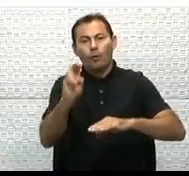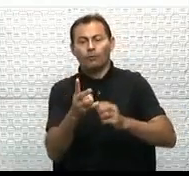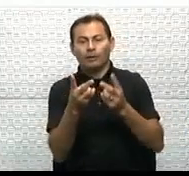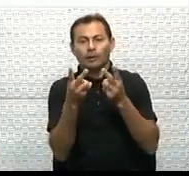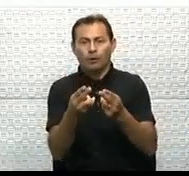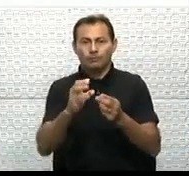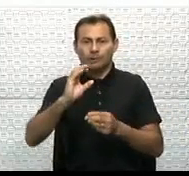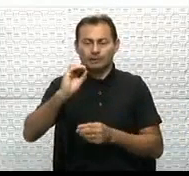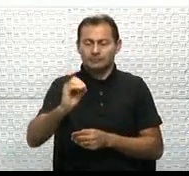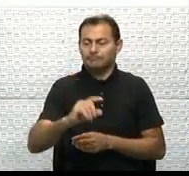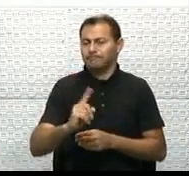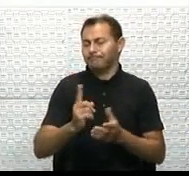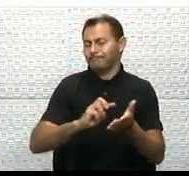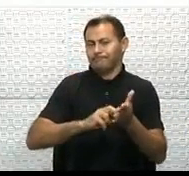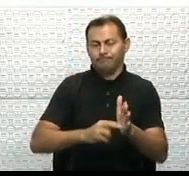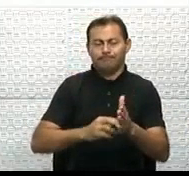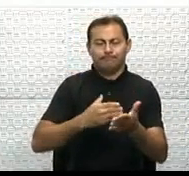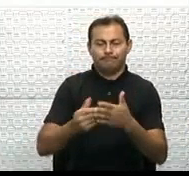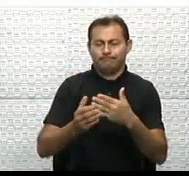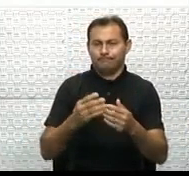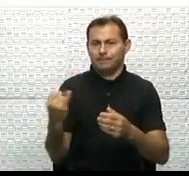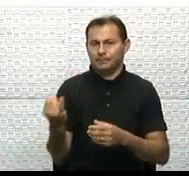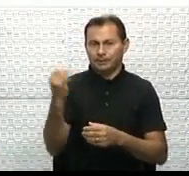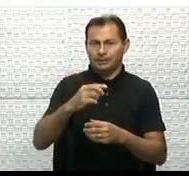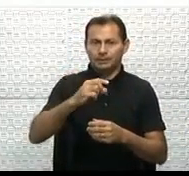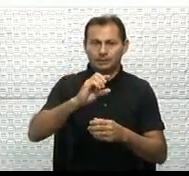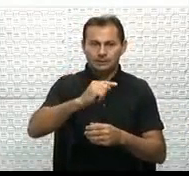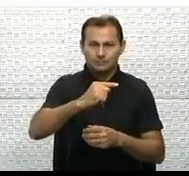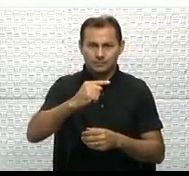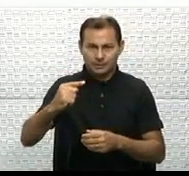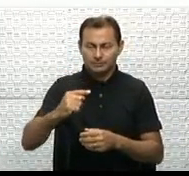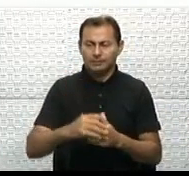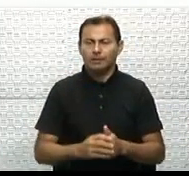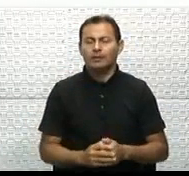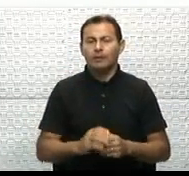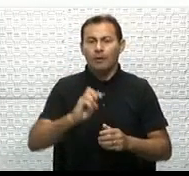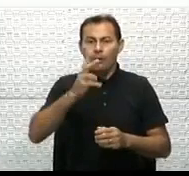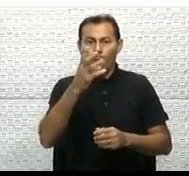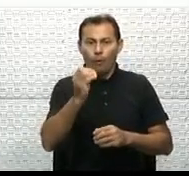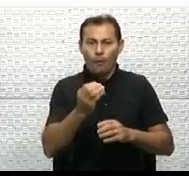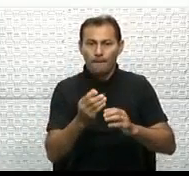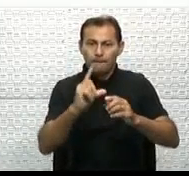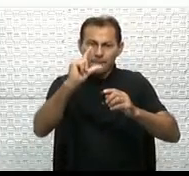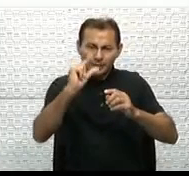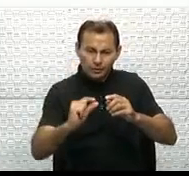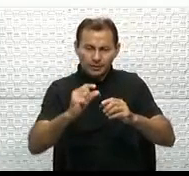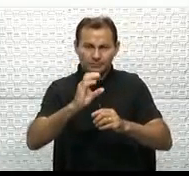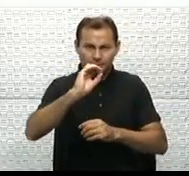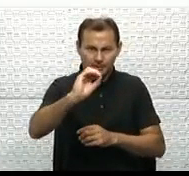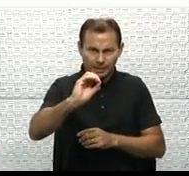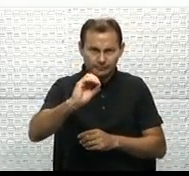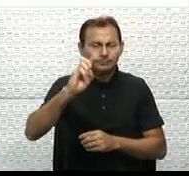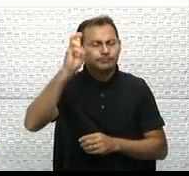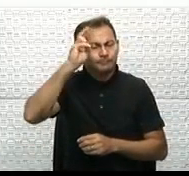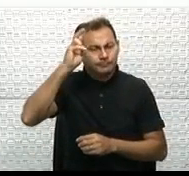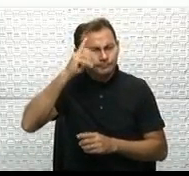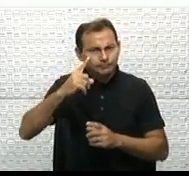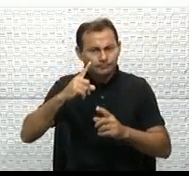não há correlação negativa significante. O ρ menor do que zero, lembre-se que a